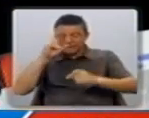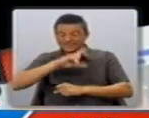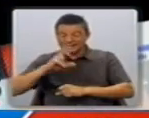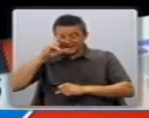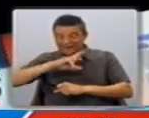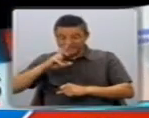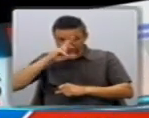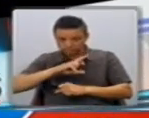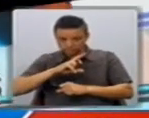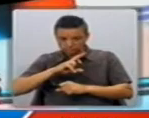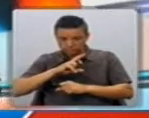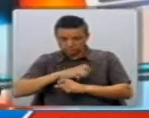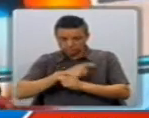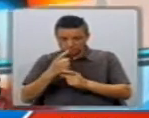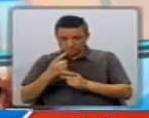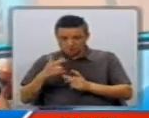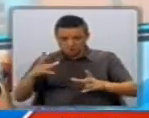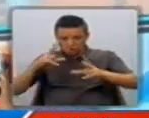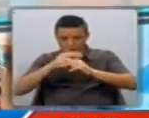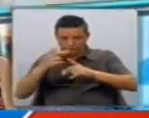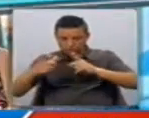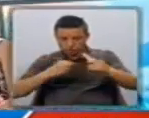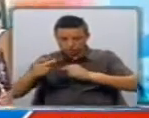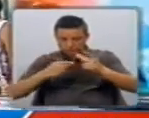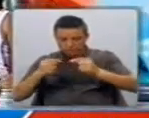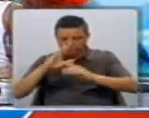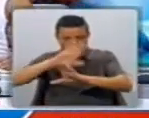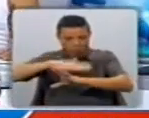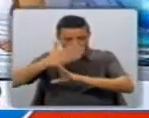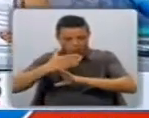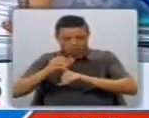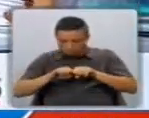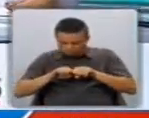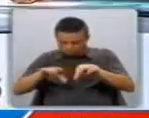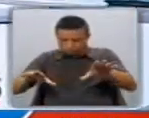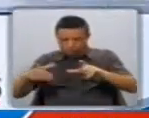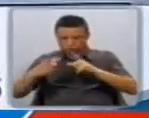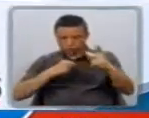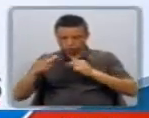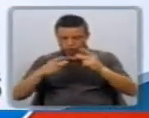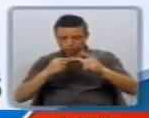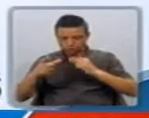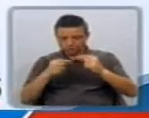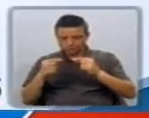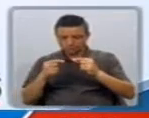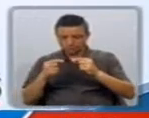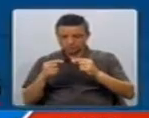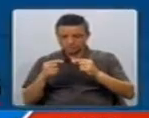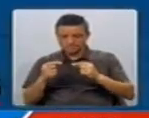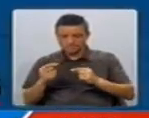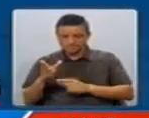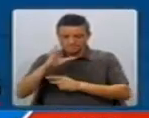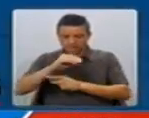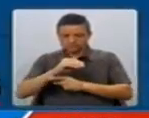provoca imediatamente uma criação de novas estrelas, um ritmo muito elevado na taxa enfim, nas maternidades